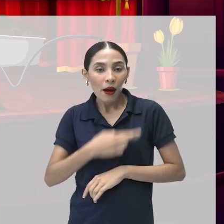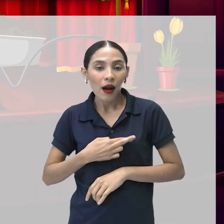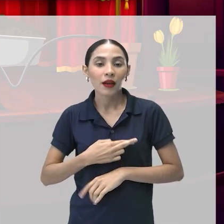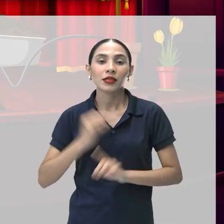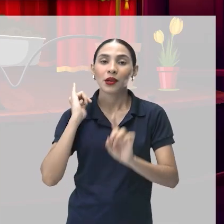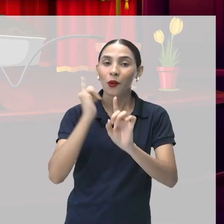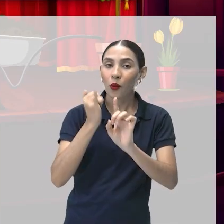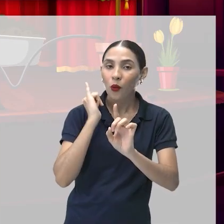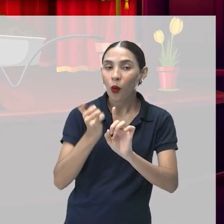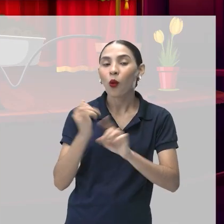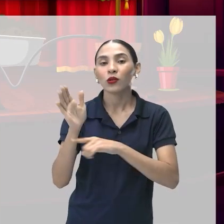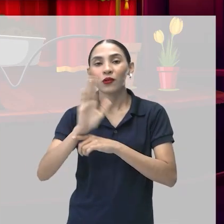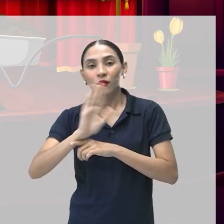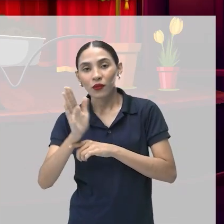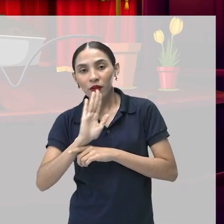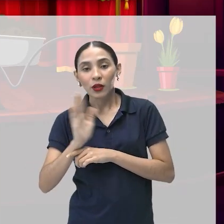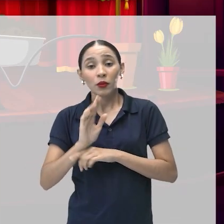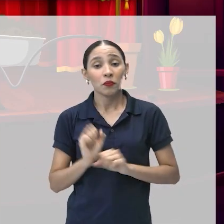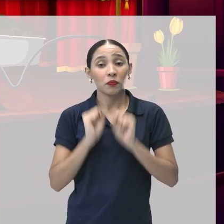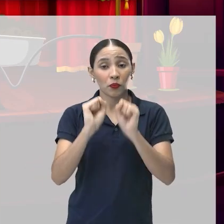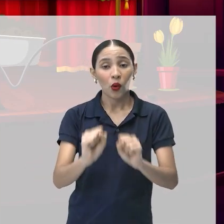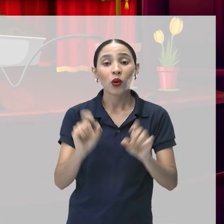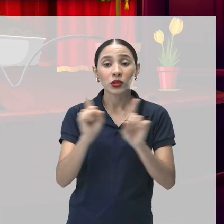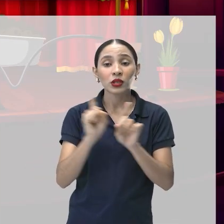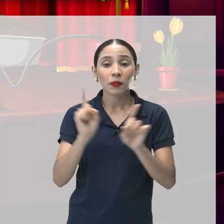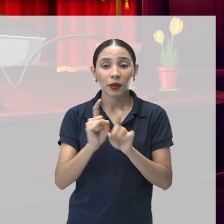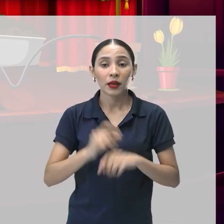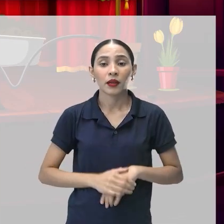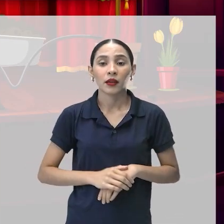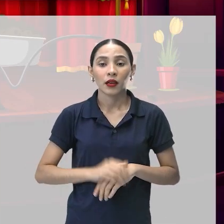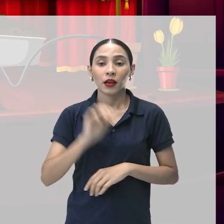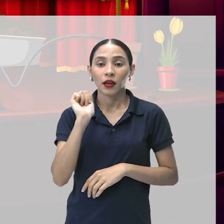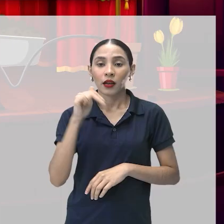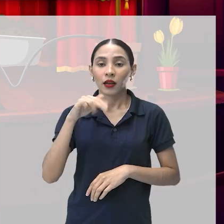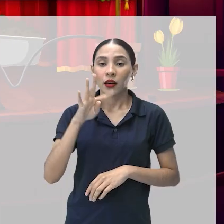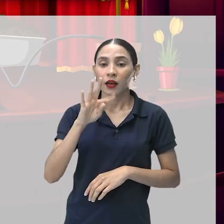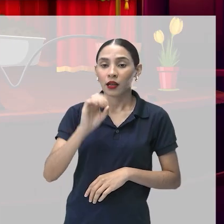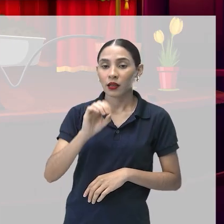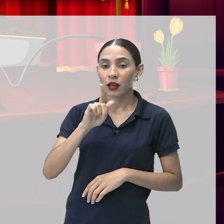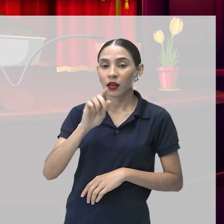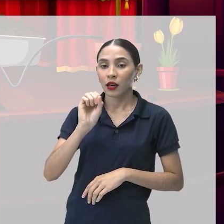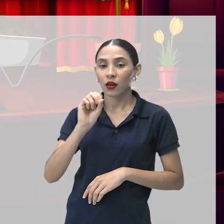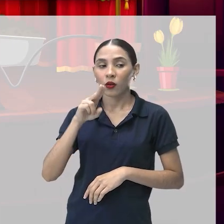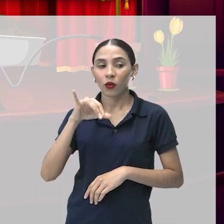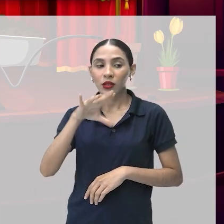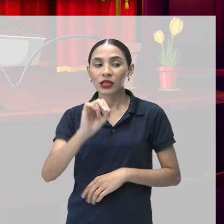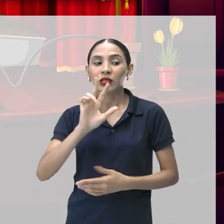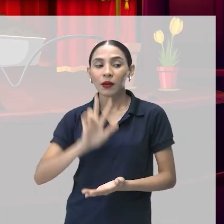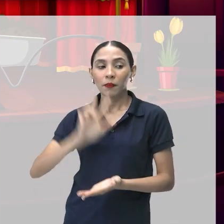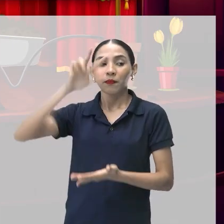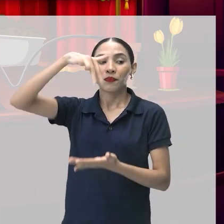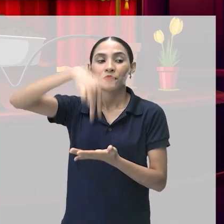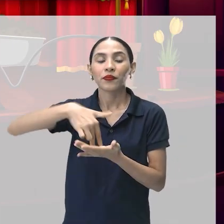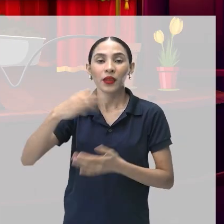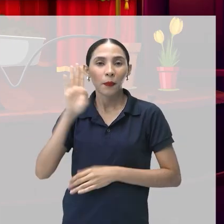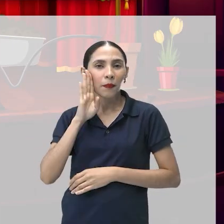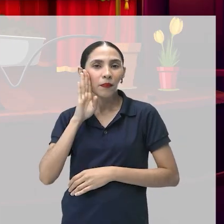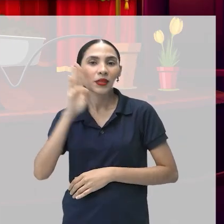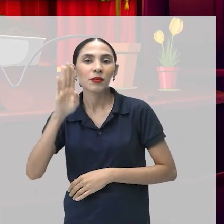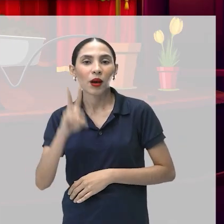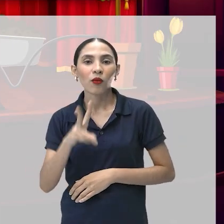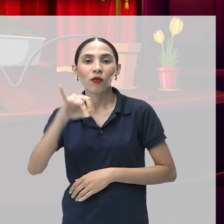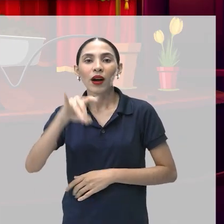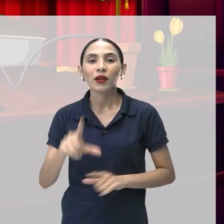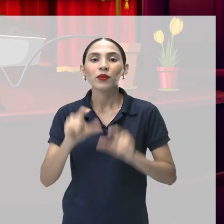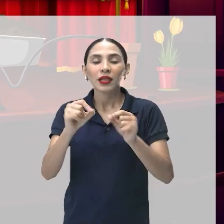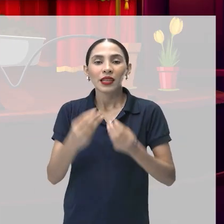conto, filmes e etc., ela pode ser protagonista, que é o quê? Quem é o protagonista? É o principal, é o que vai